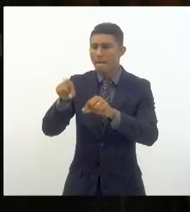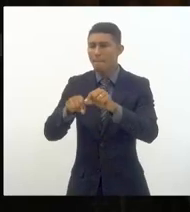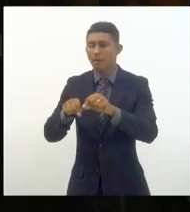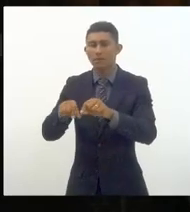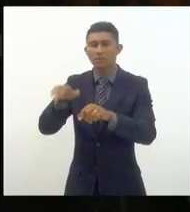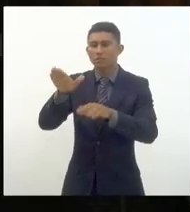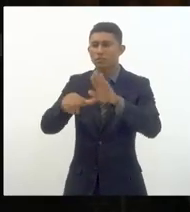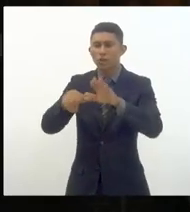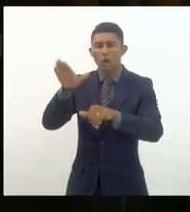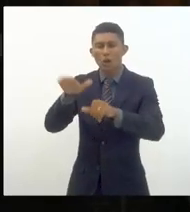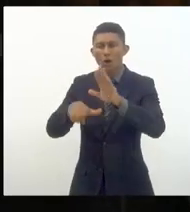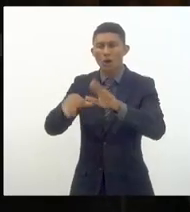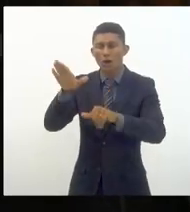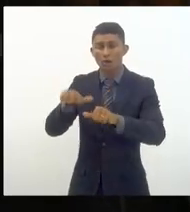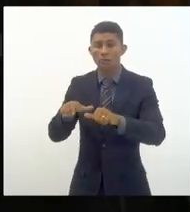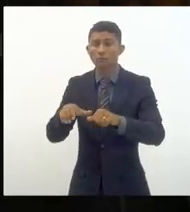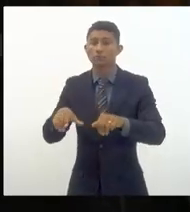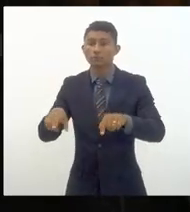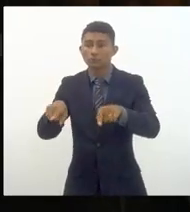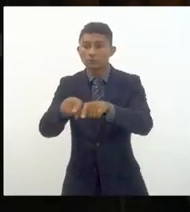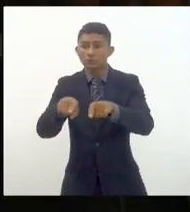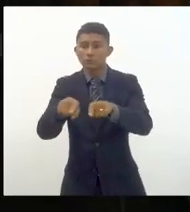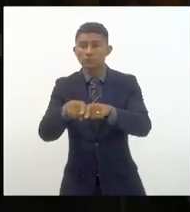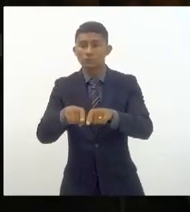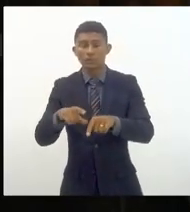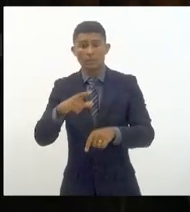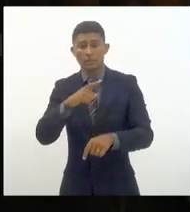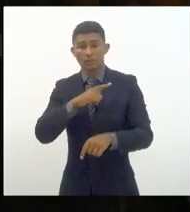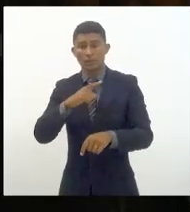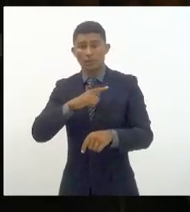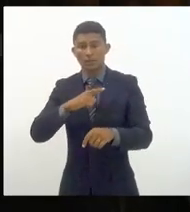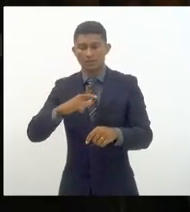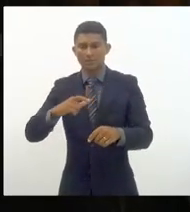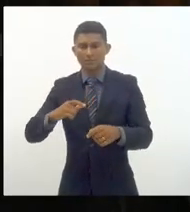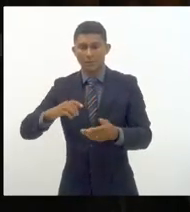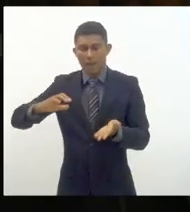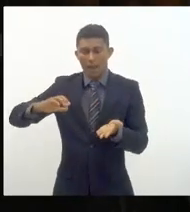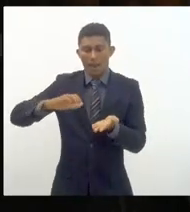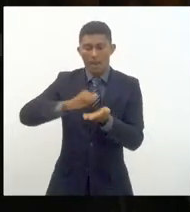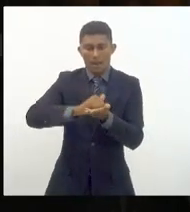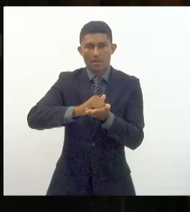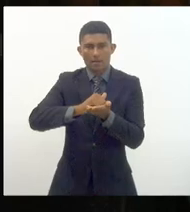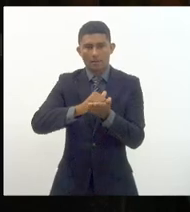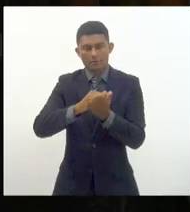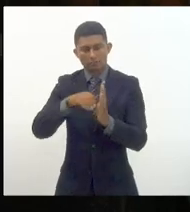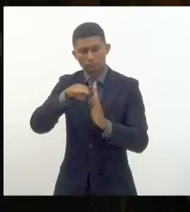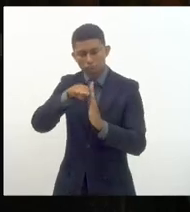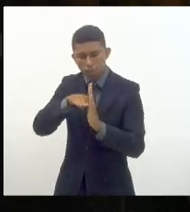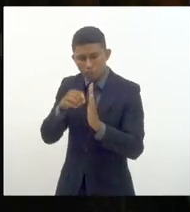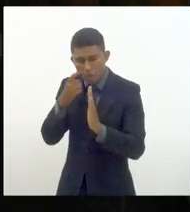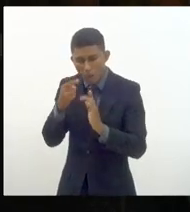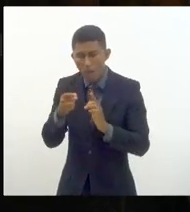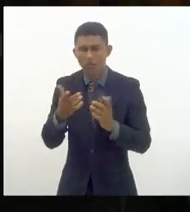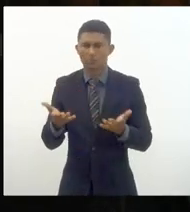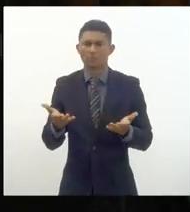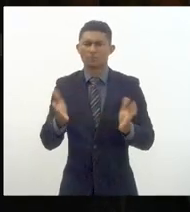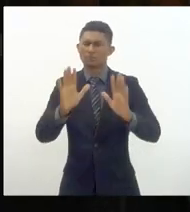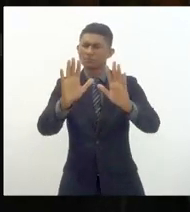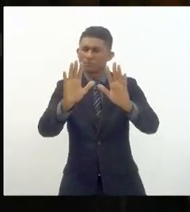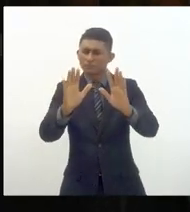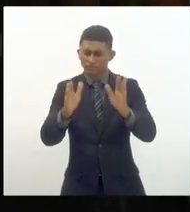chamada pública e através do Banco de Talentos chora presidente em período